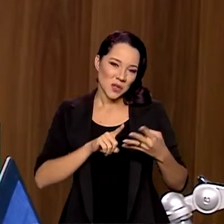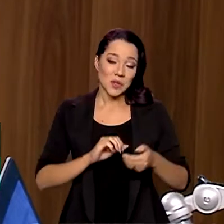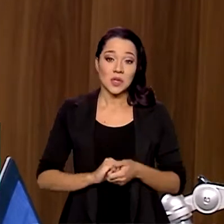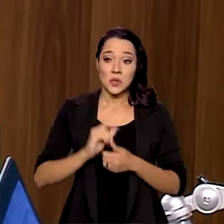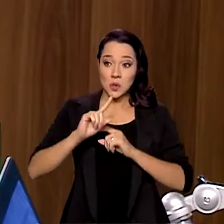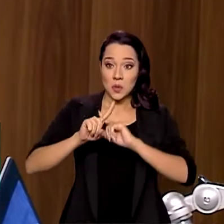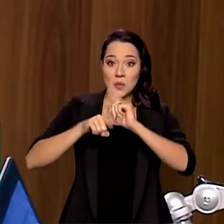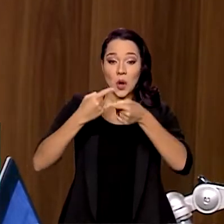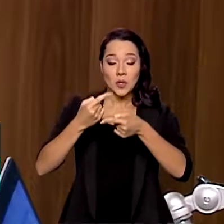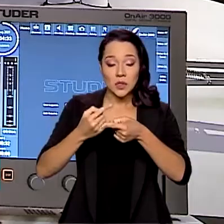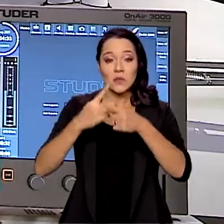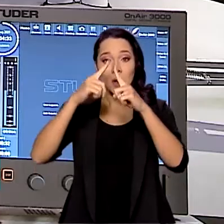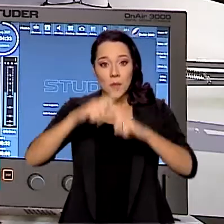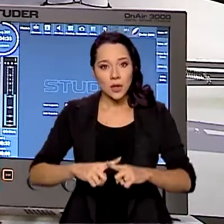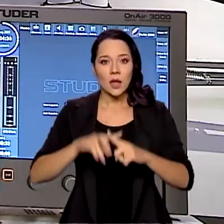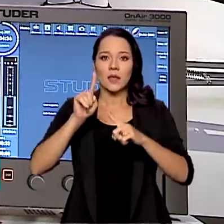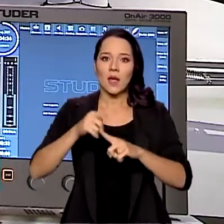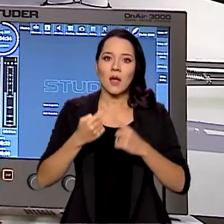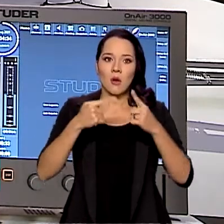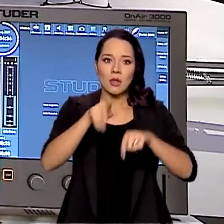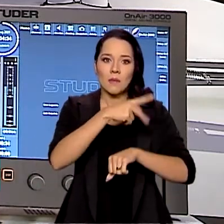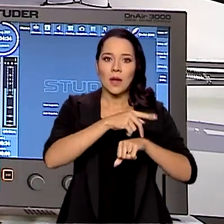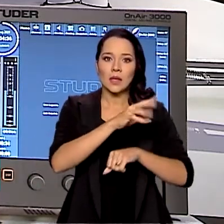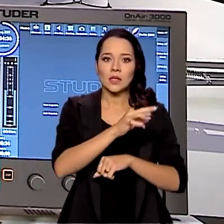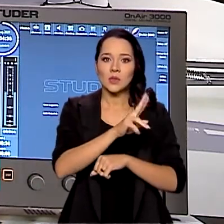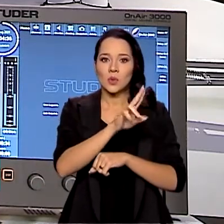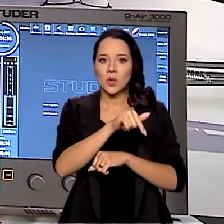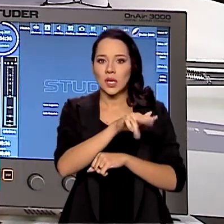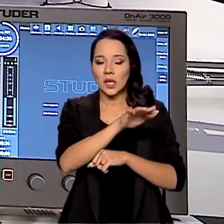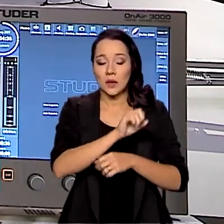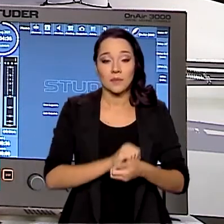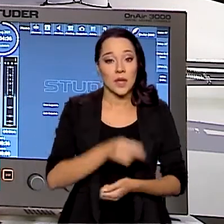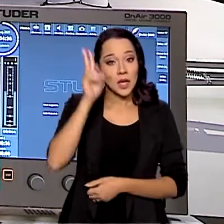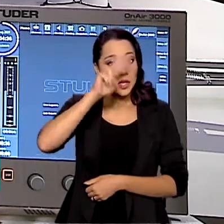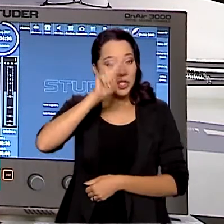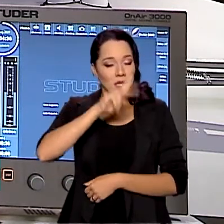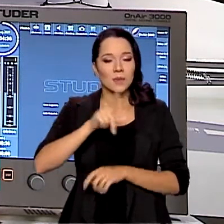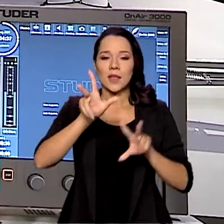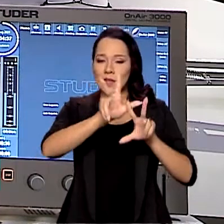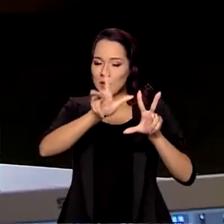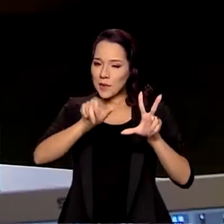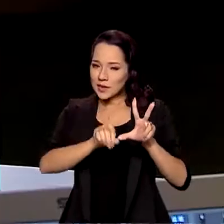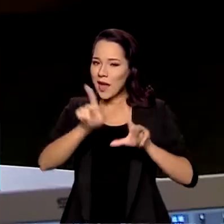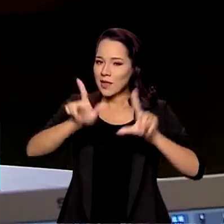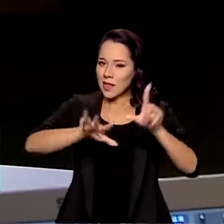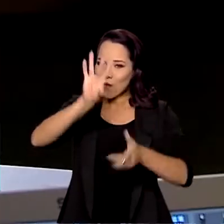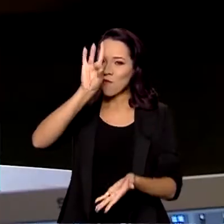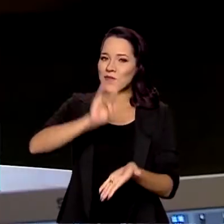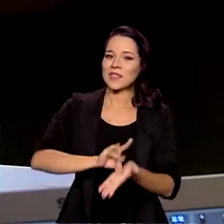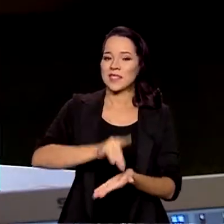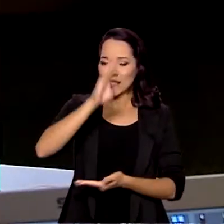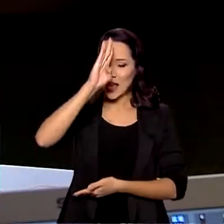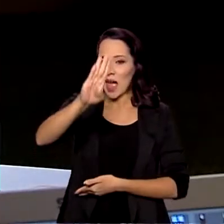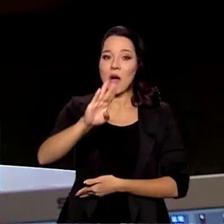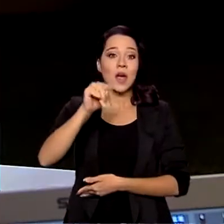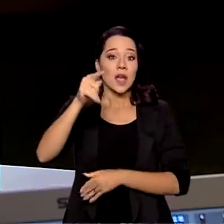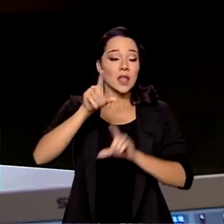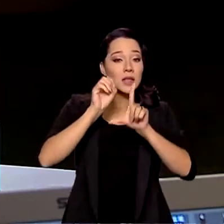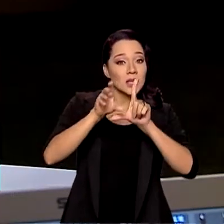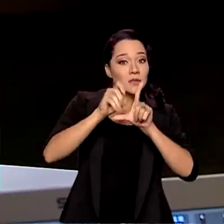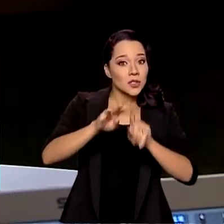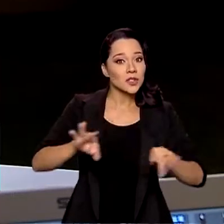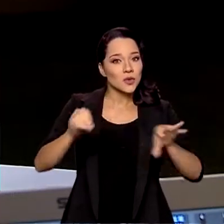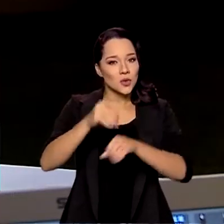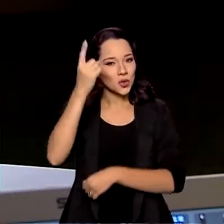o próximo desafio é contra a Turquia. E a gente lembra, não é, Priscila, que a TV Brasil é a emissora oficial dos jogos e está transmitindo tudinho.